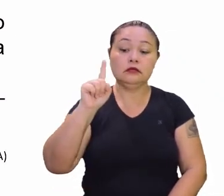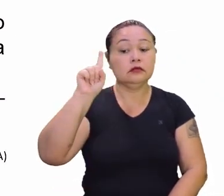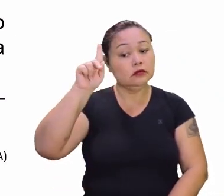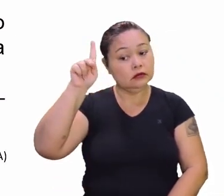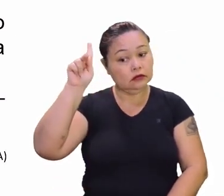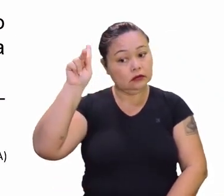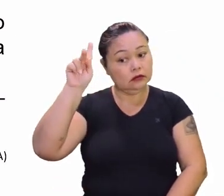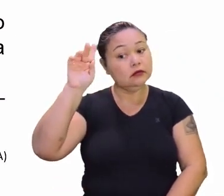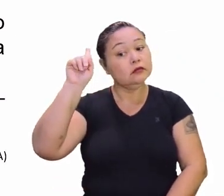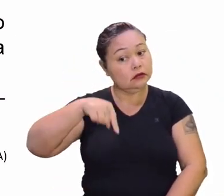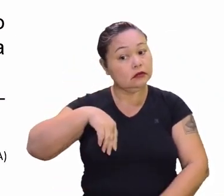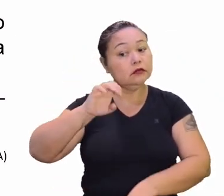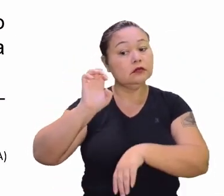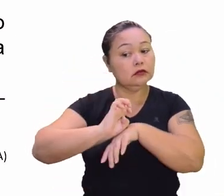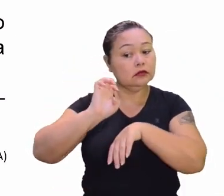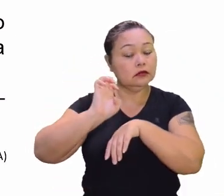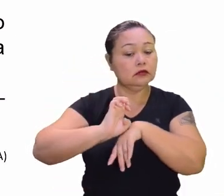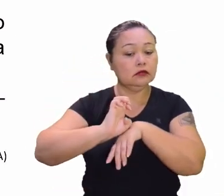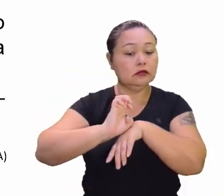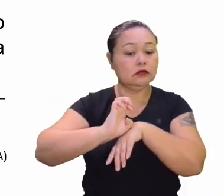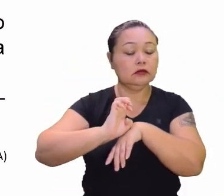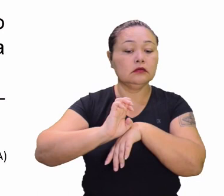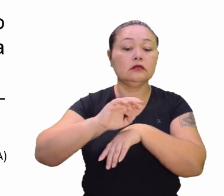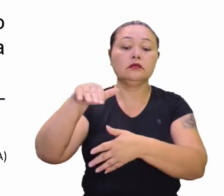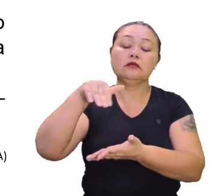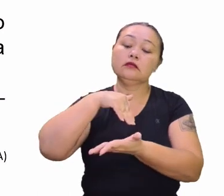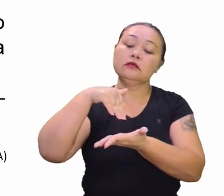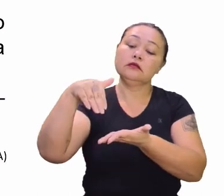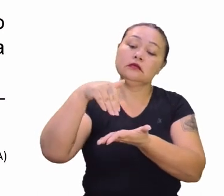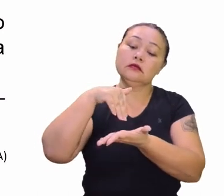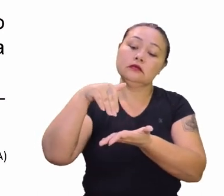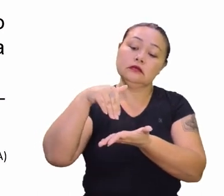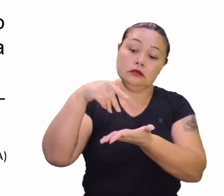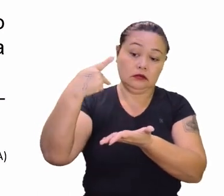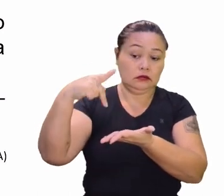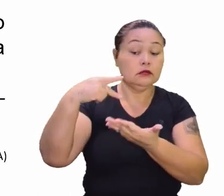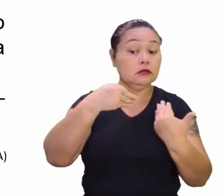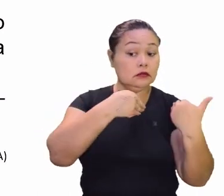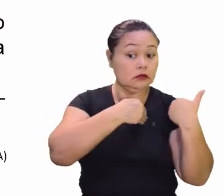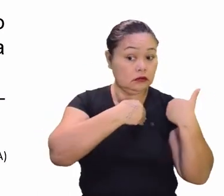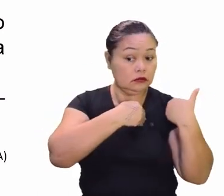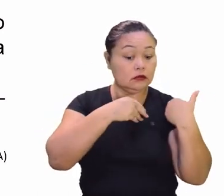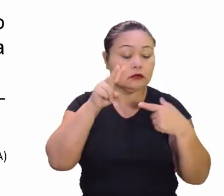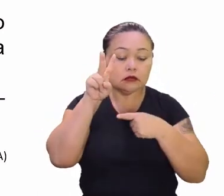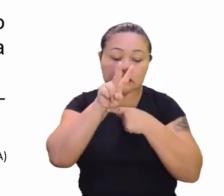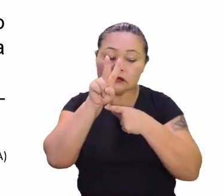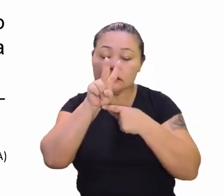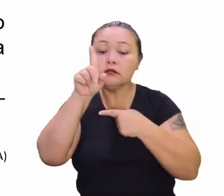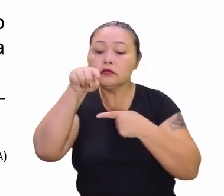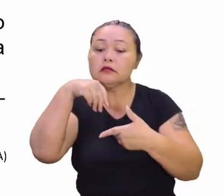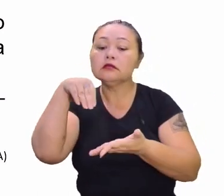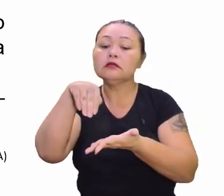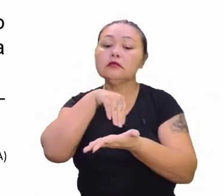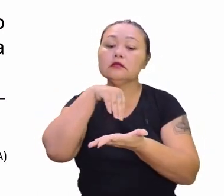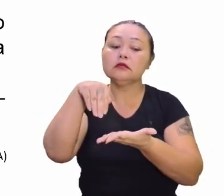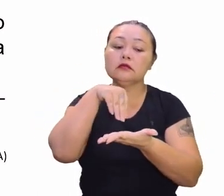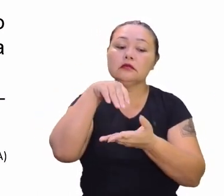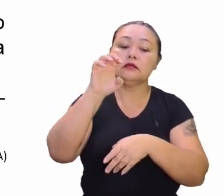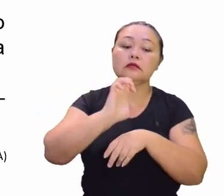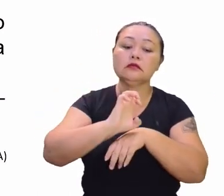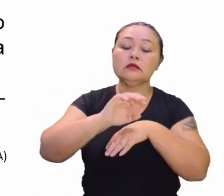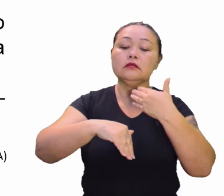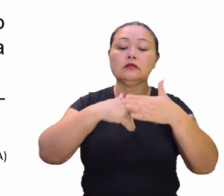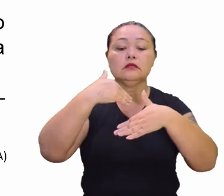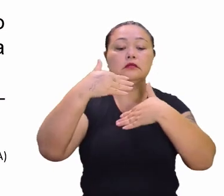38 são estaduais de responsabilidade da Secretaria de Estado do